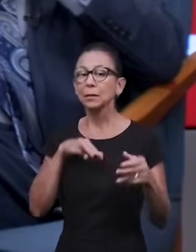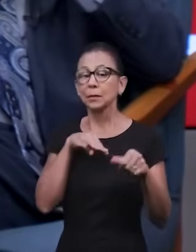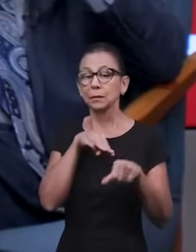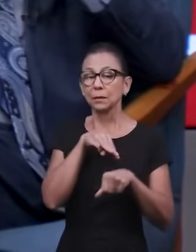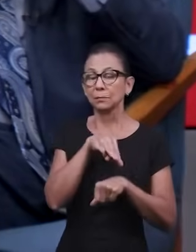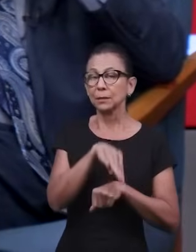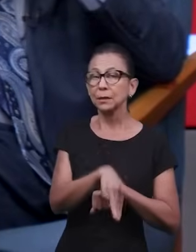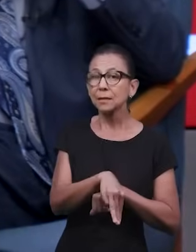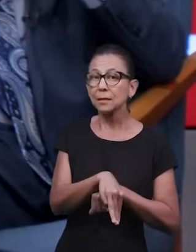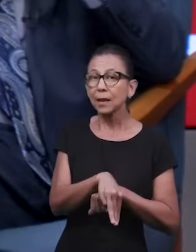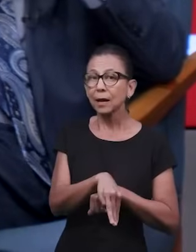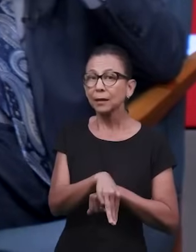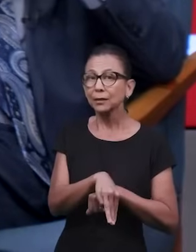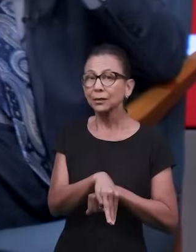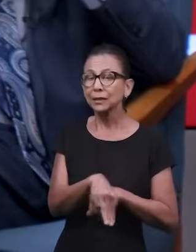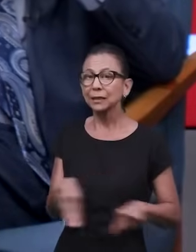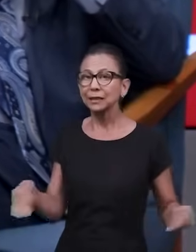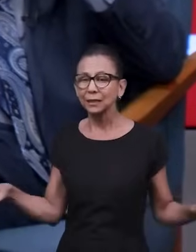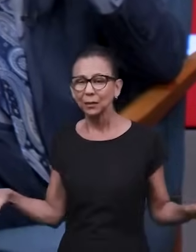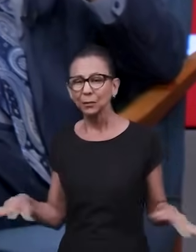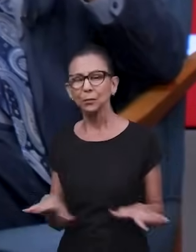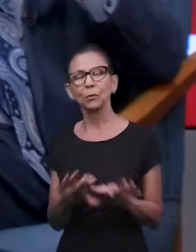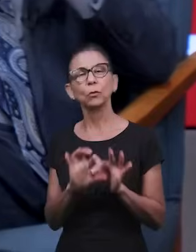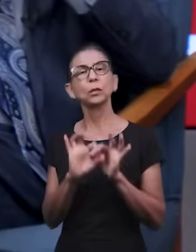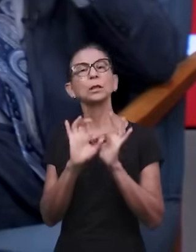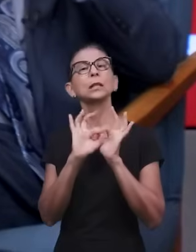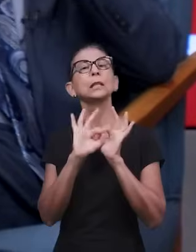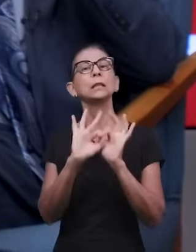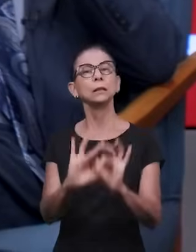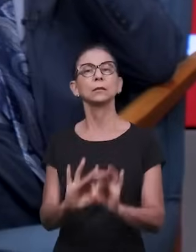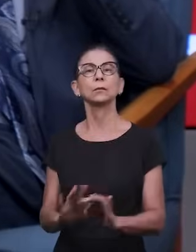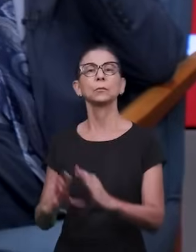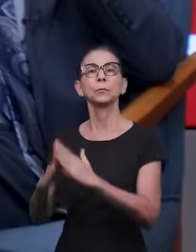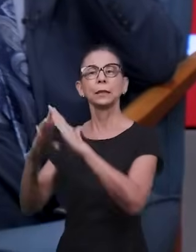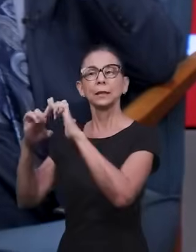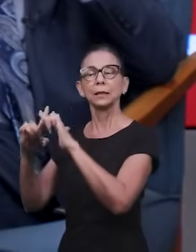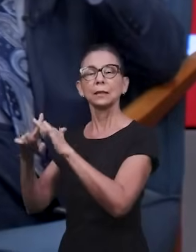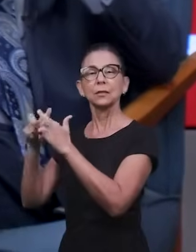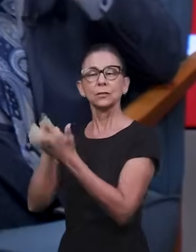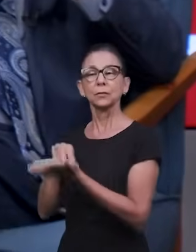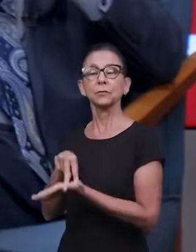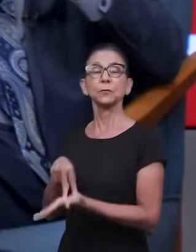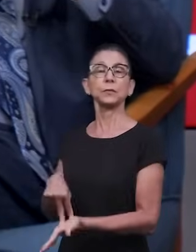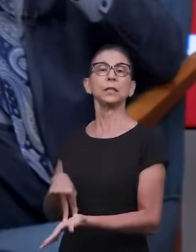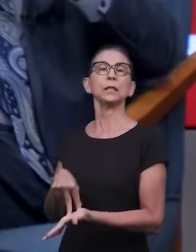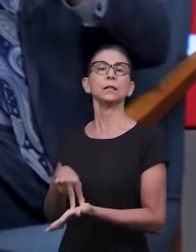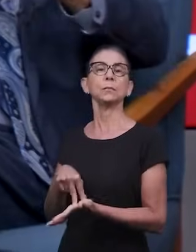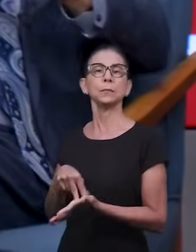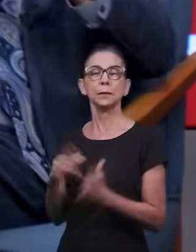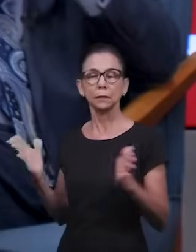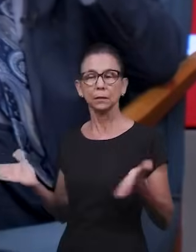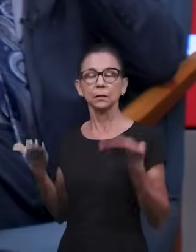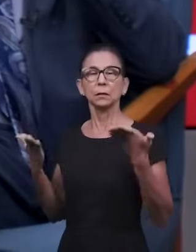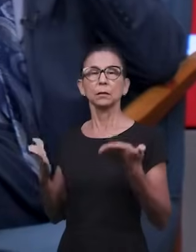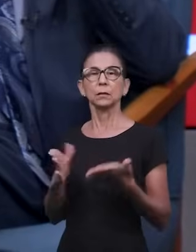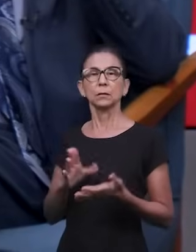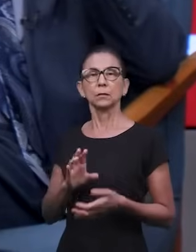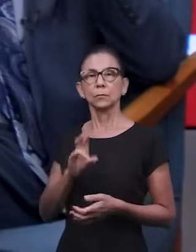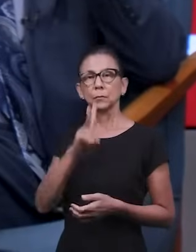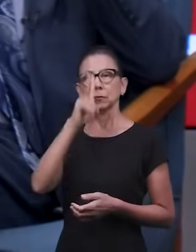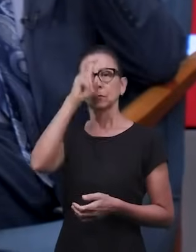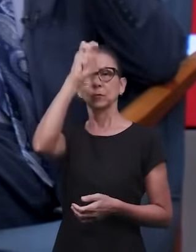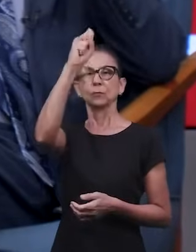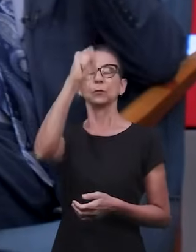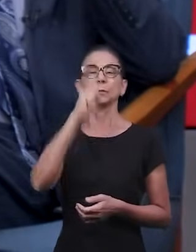então eles precisam ser integrados para dar estabilidade ao corpo da força da mobilidade ao